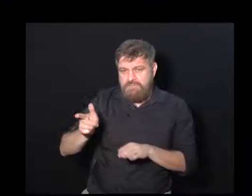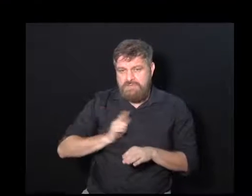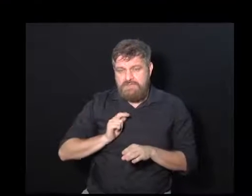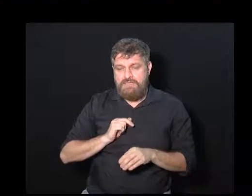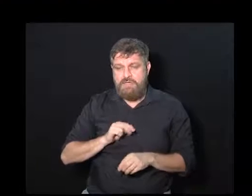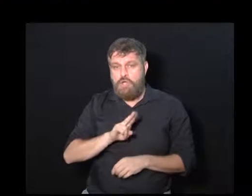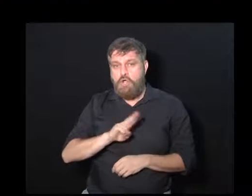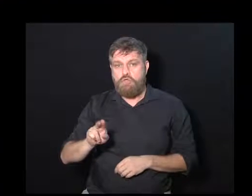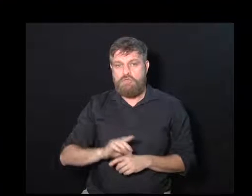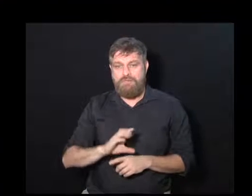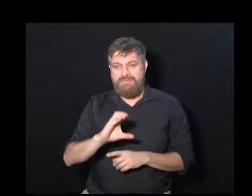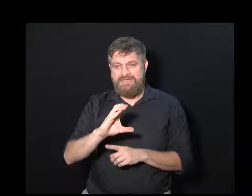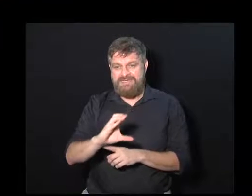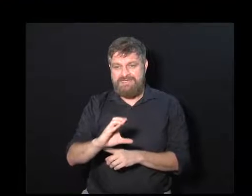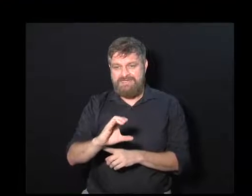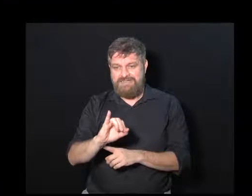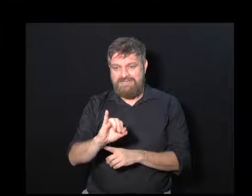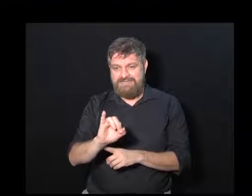das Ervas,